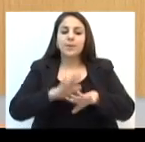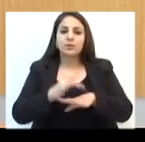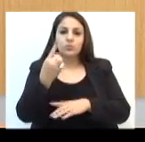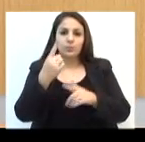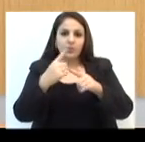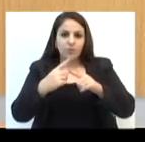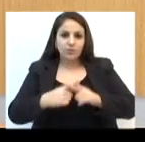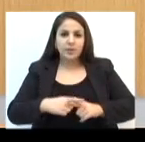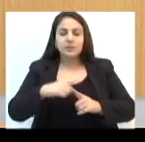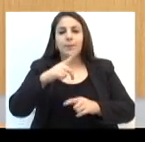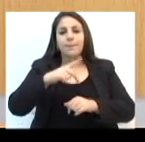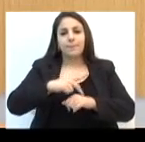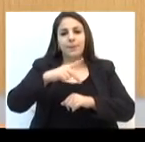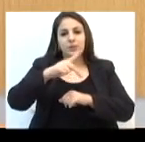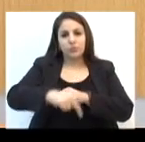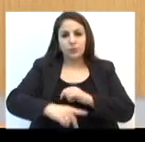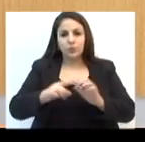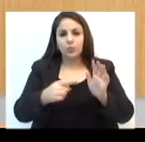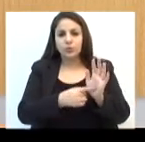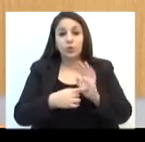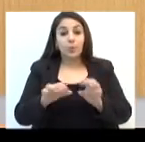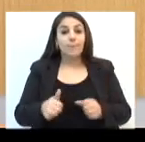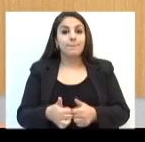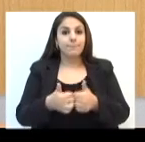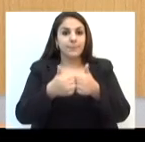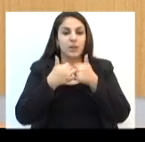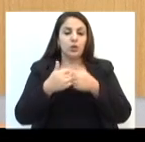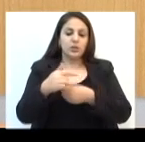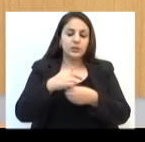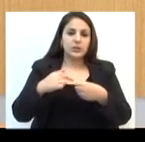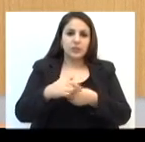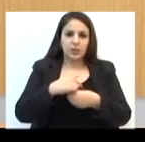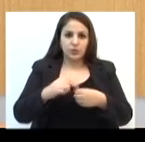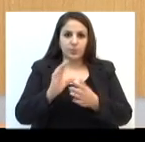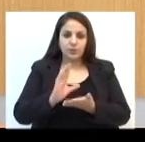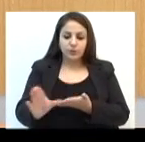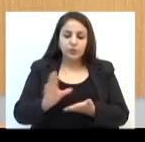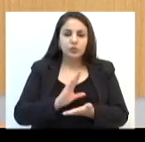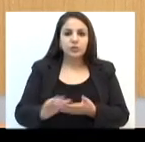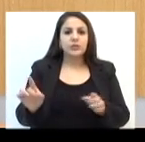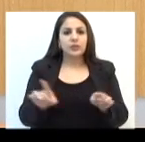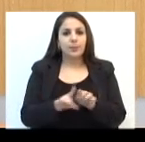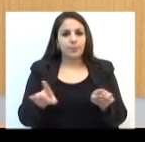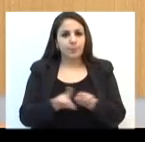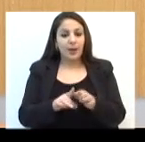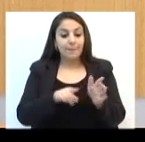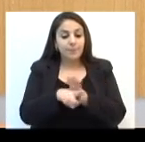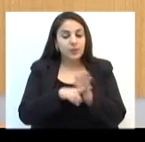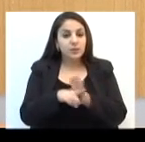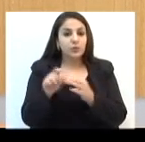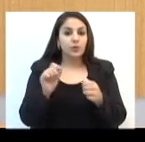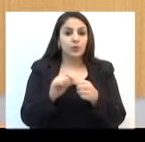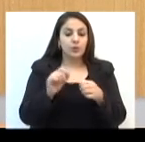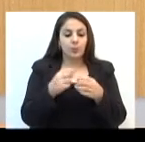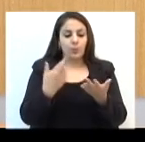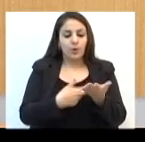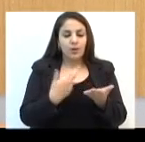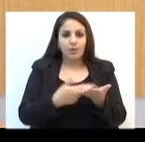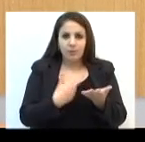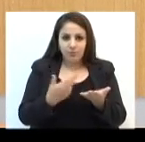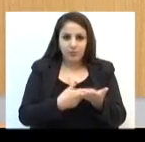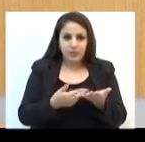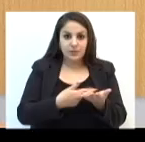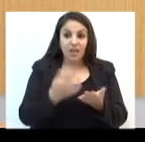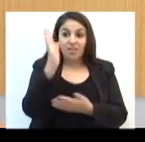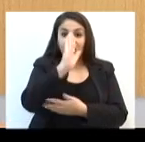uma vez, Passo Fundo apareceu entre as melhores cidades para se investir. O levantamento foi realizado por uma